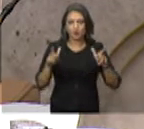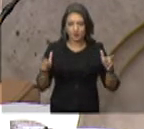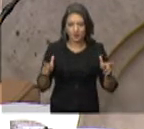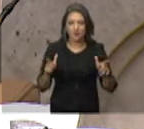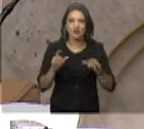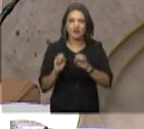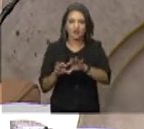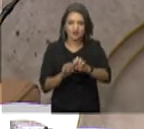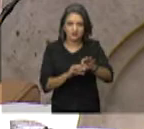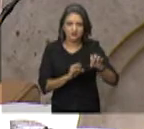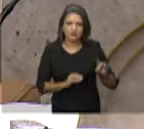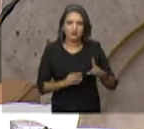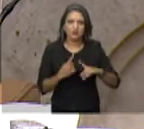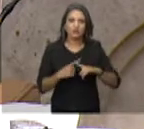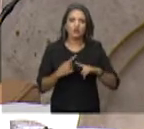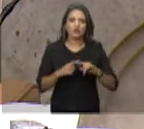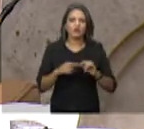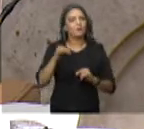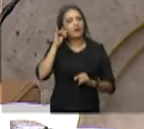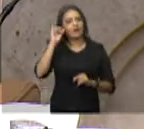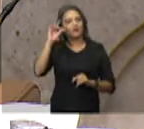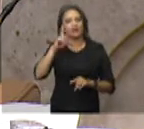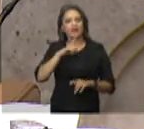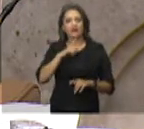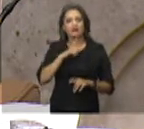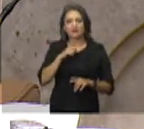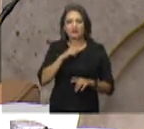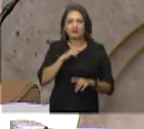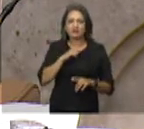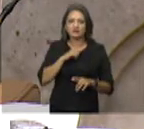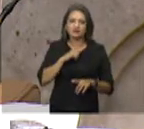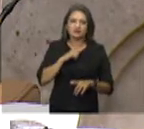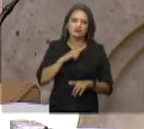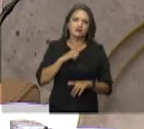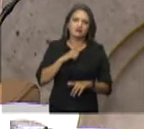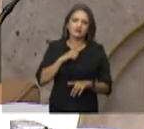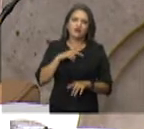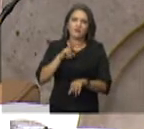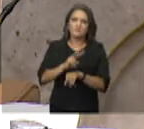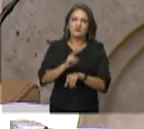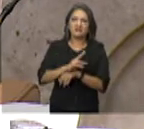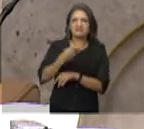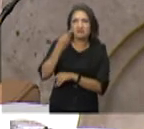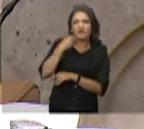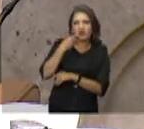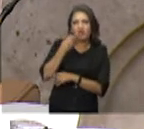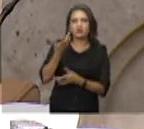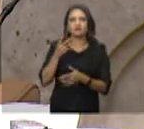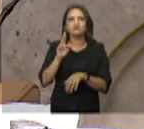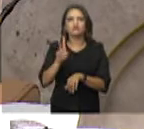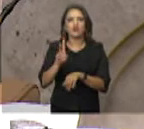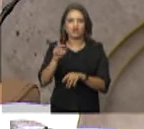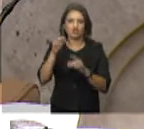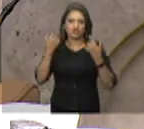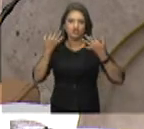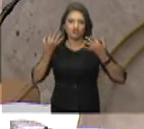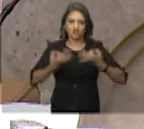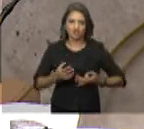sob pena de fragilizar a proteção à dignidade humana